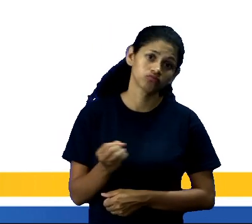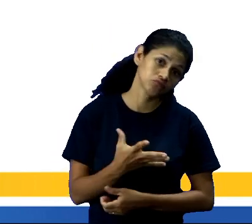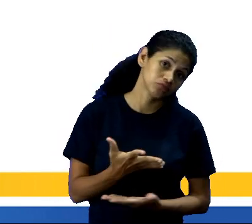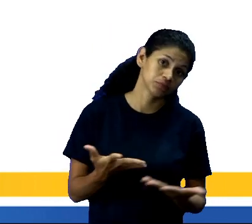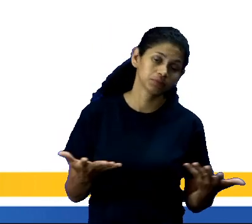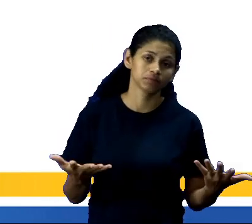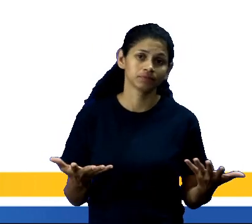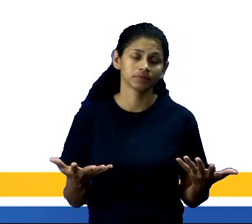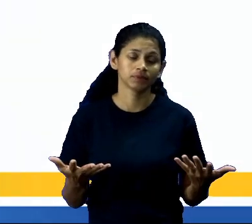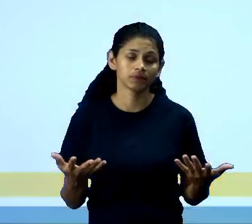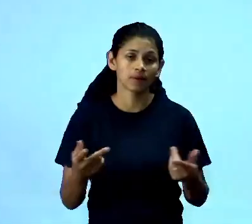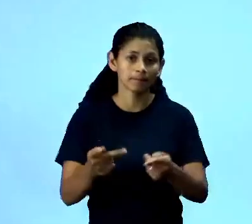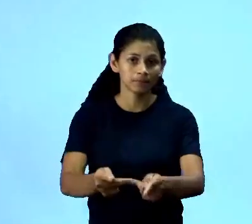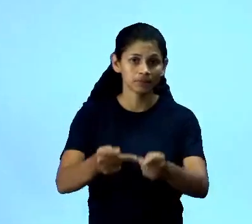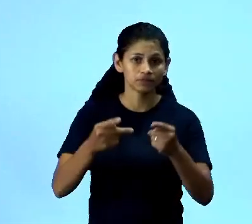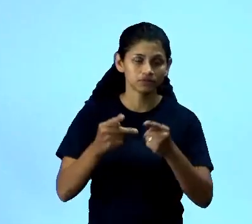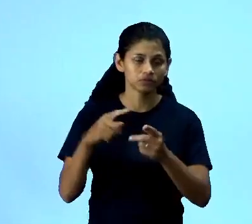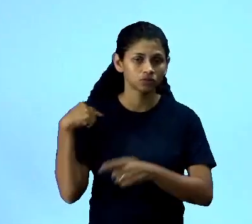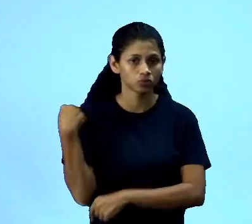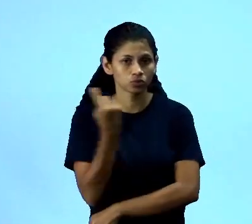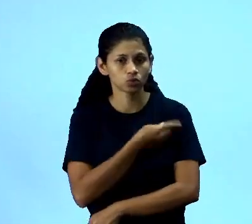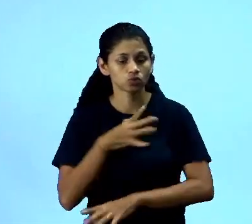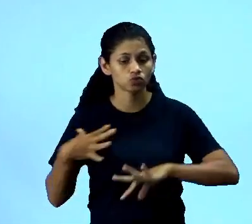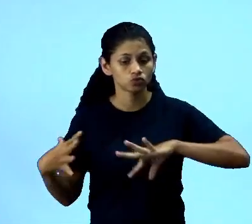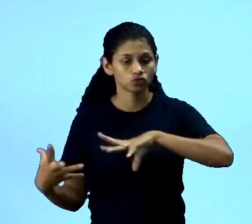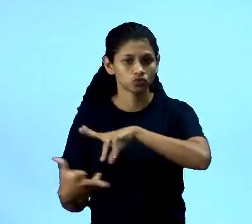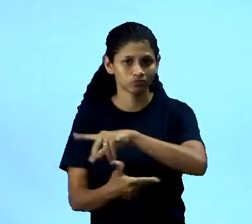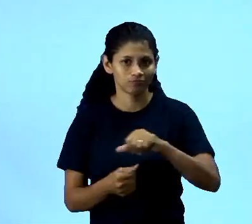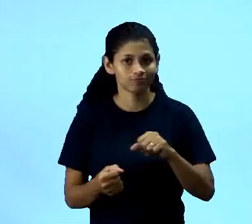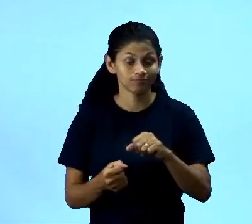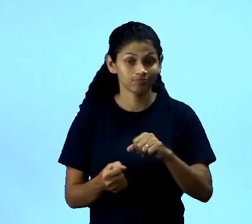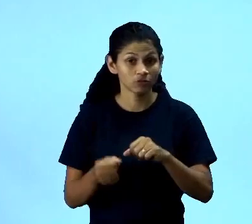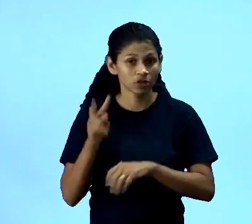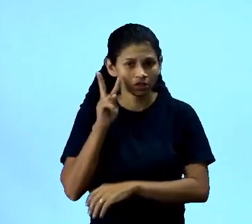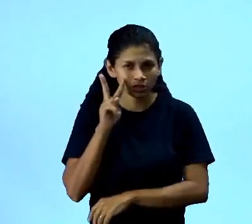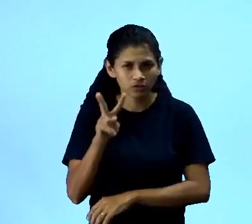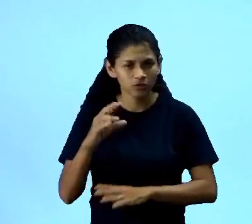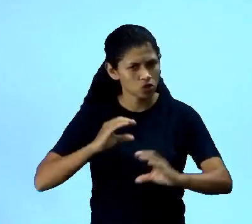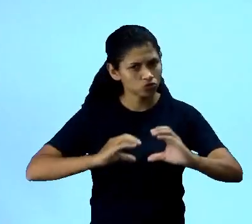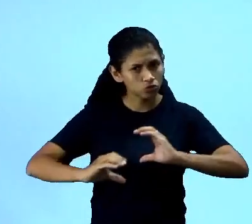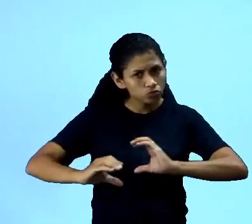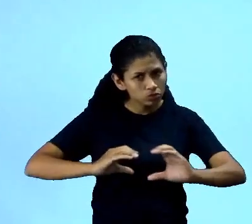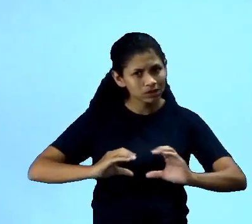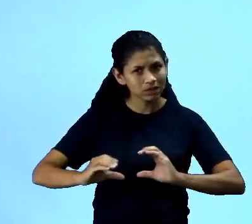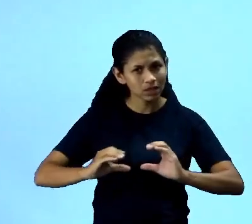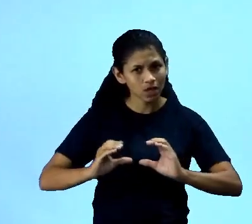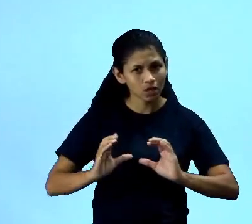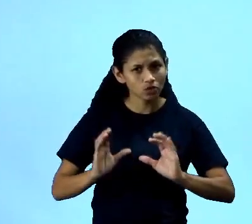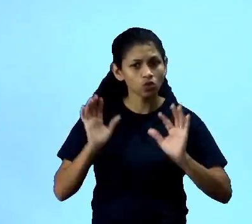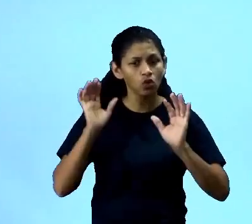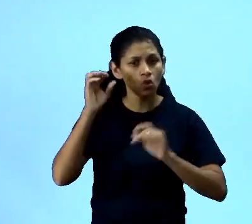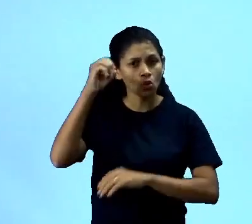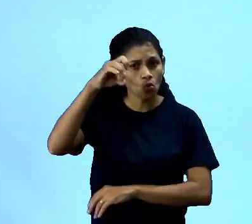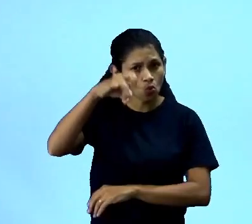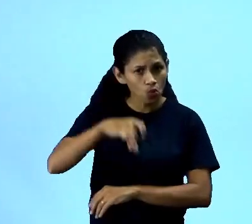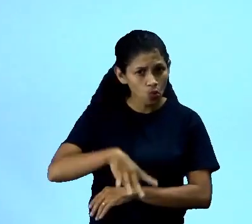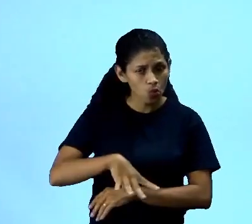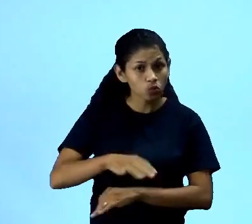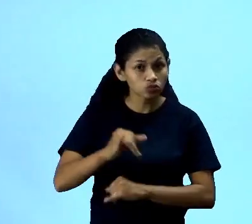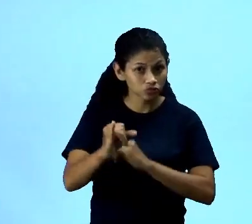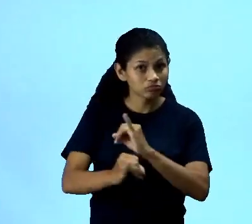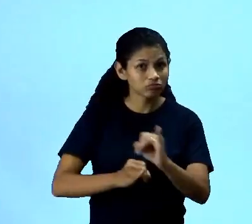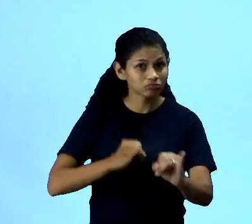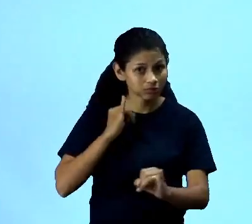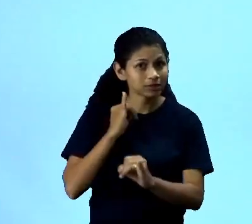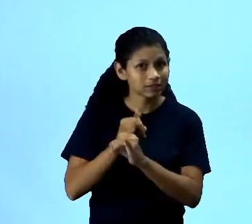selecionada, e seja bem-vindo ao nosso mundo. Vocês viram, gente, já esses comentários, principalmente desse último internauta, com vários